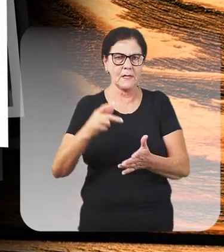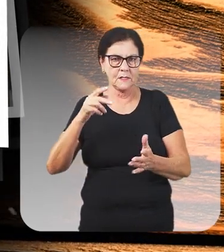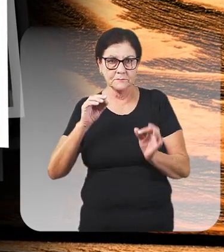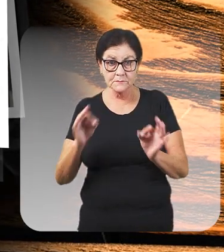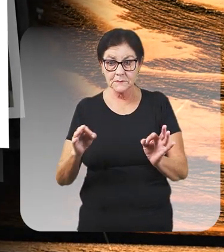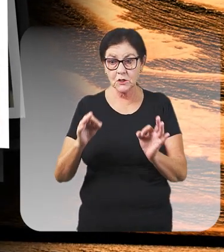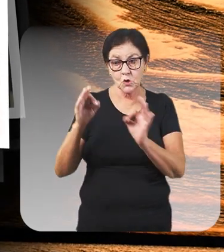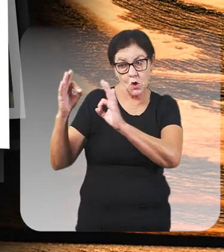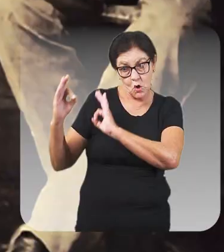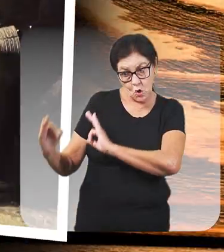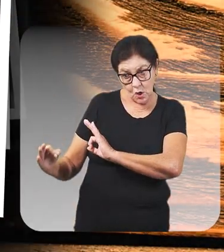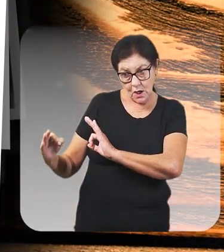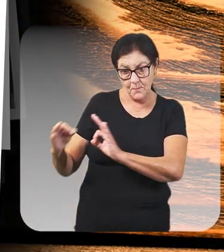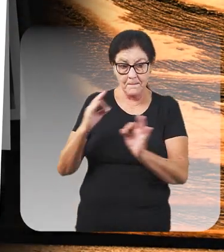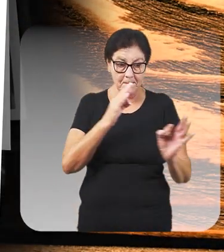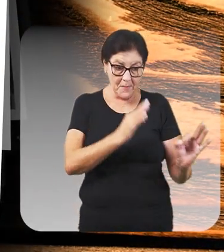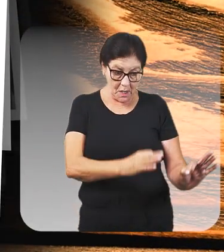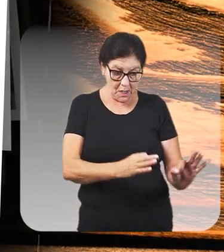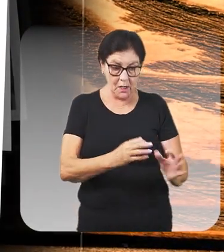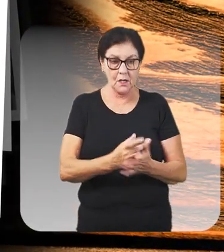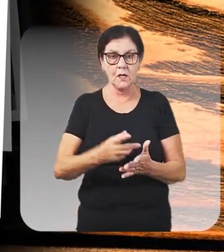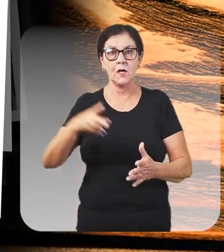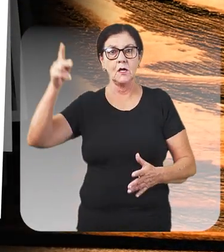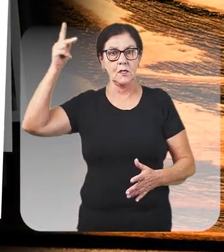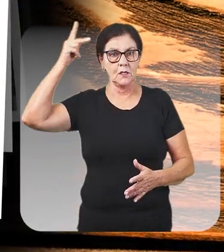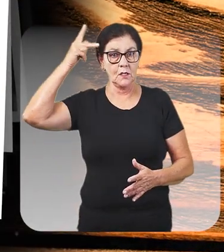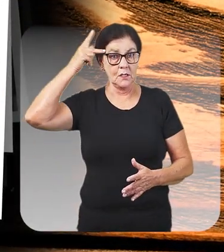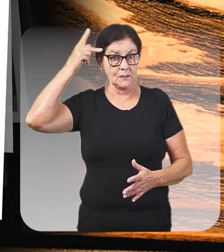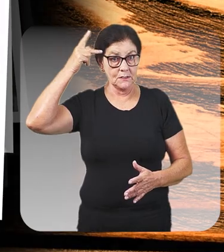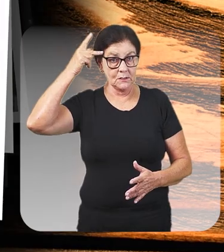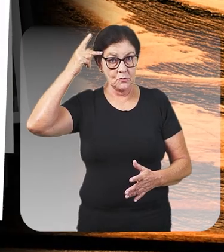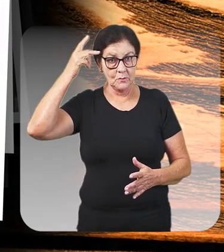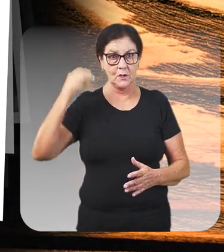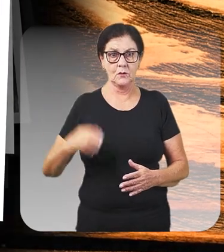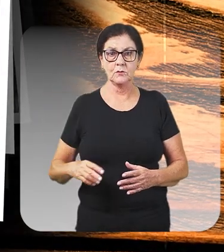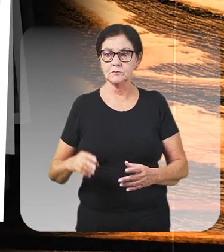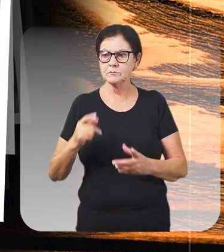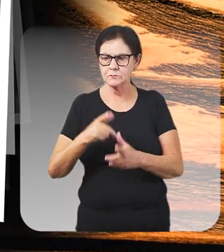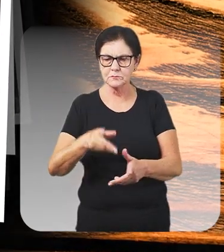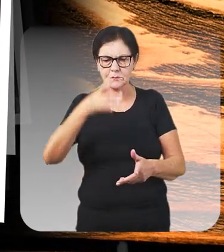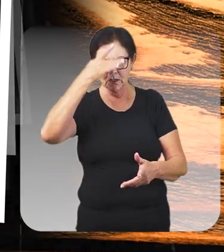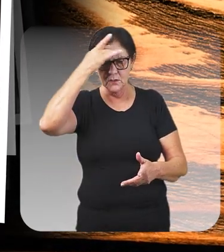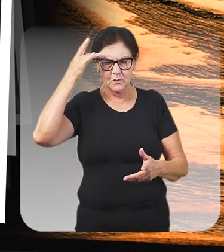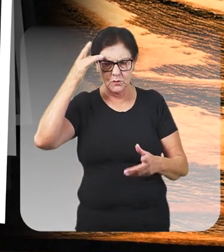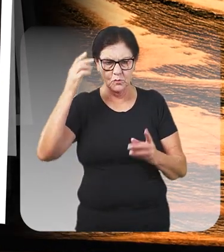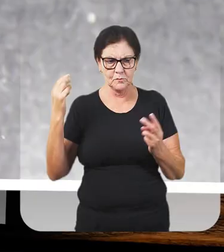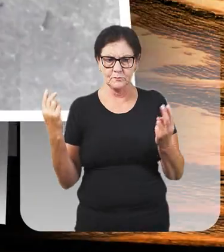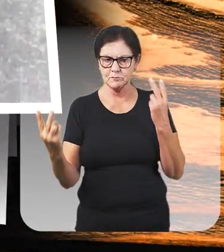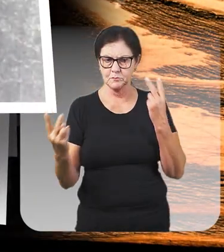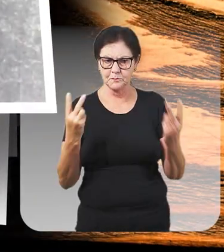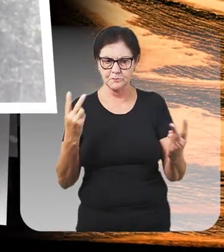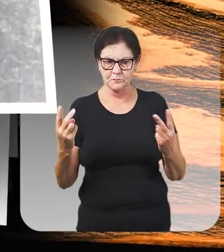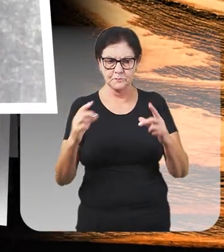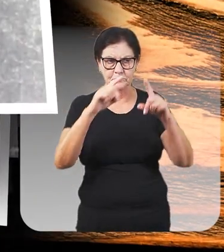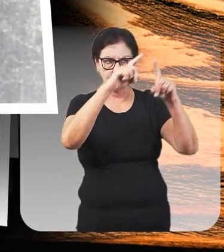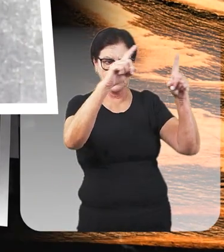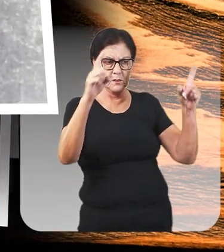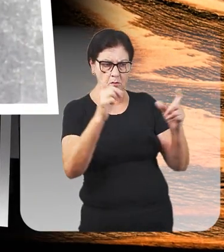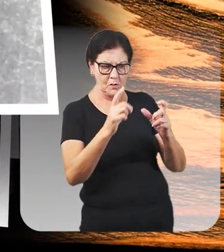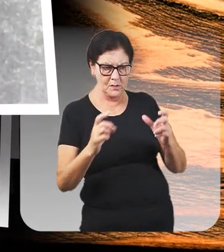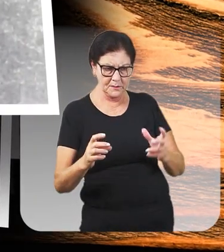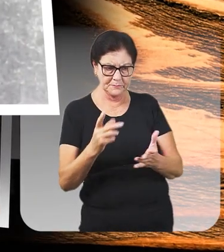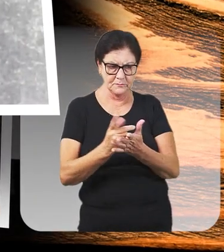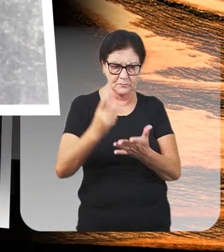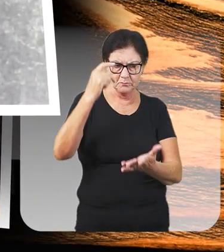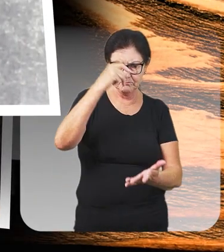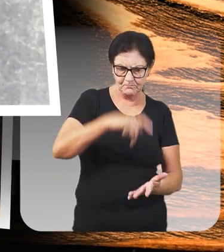e Minas Gerais, alternando a presidência entre os representantes desses dois estados. No entanto, esse equilíbrio